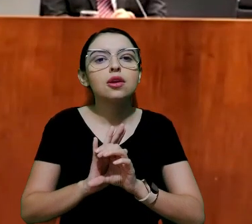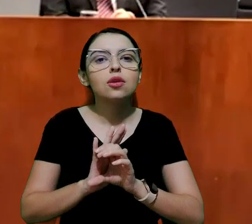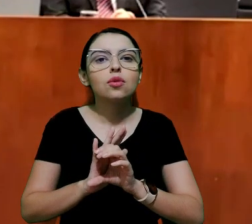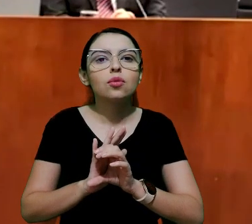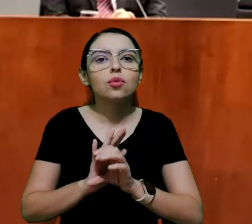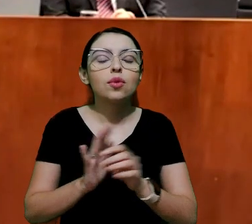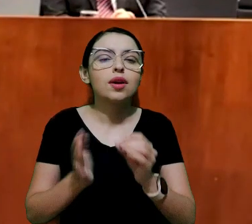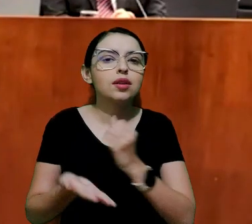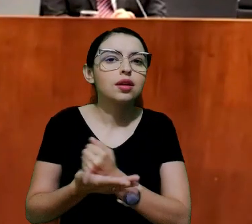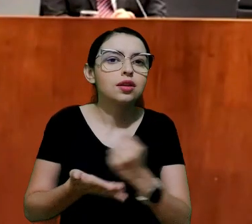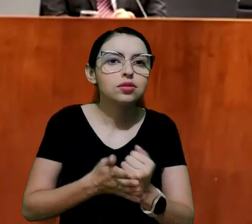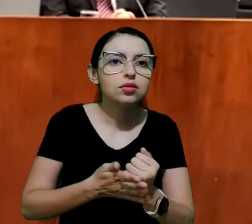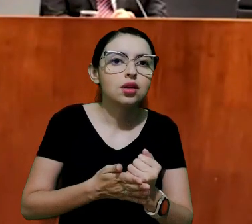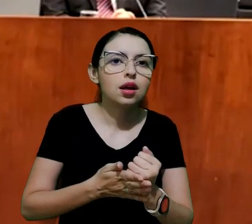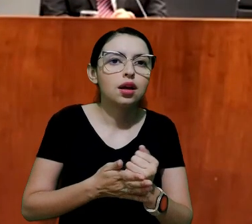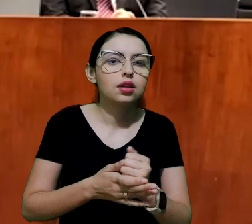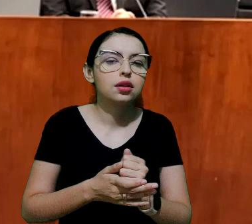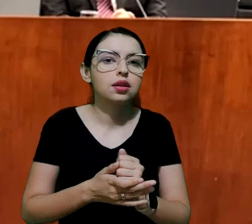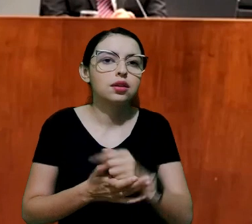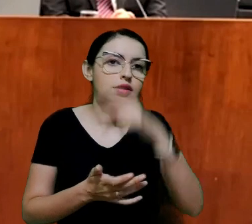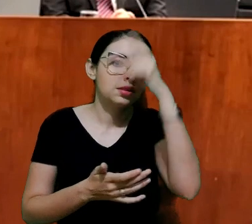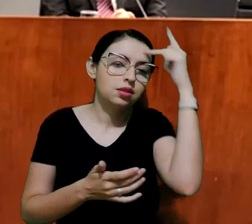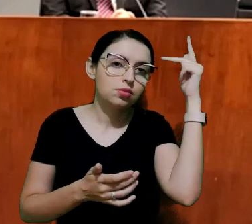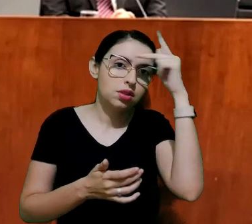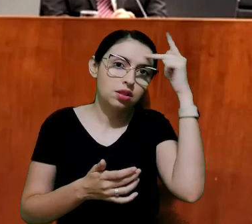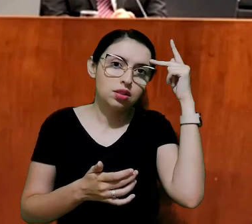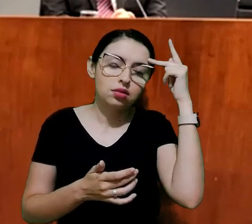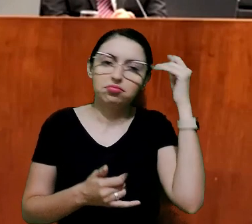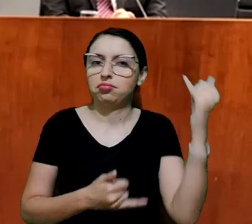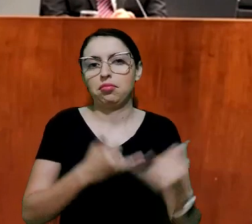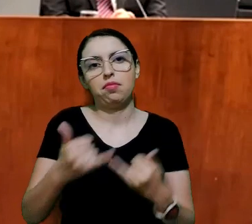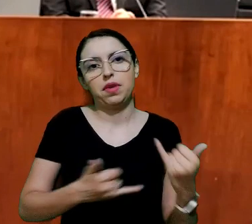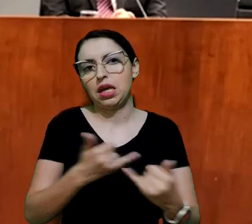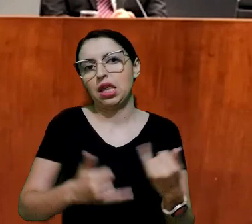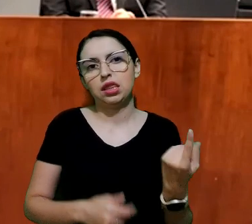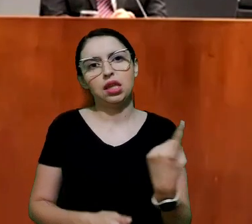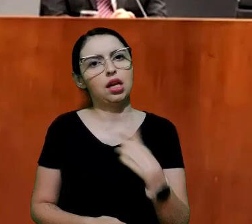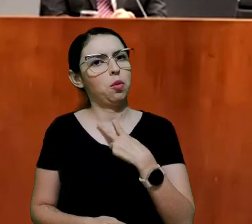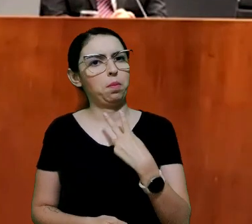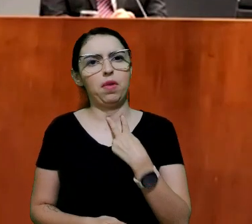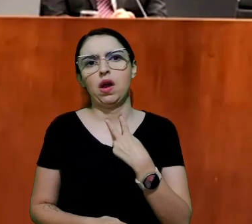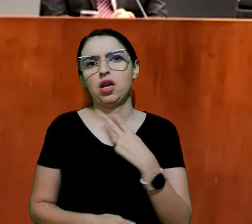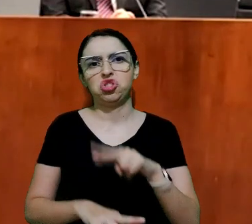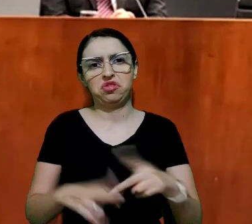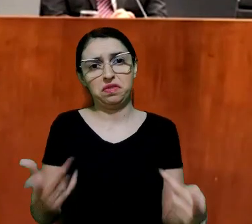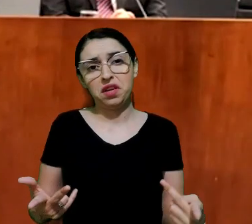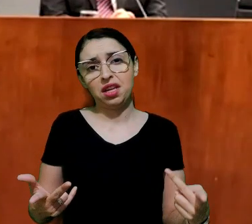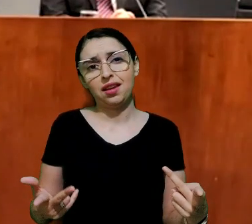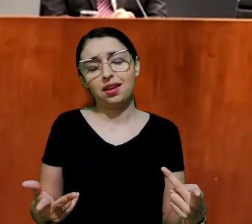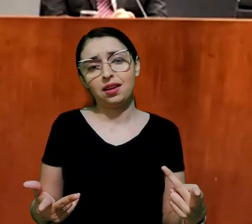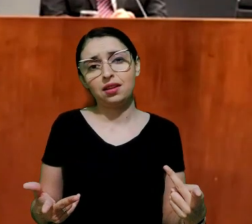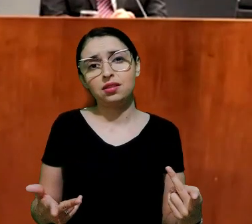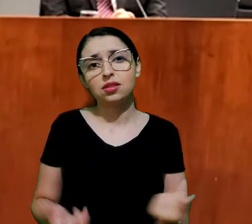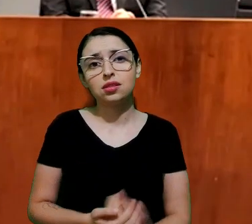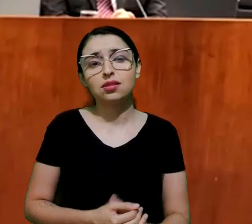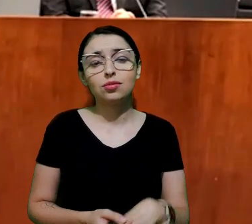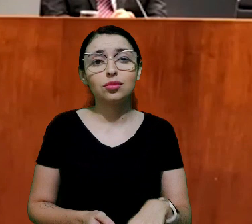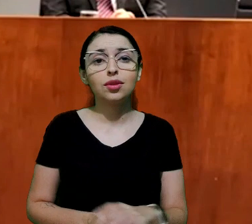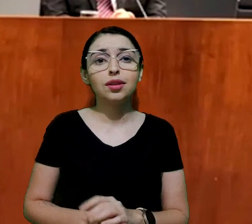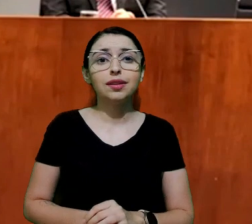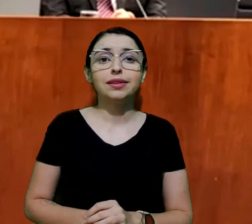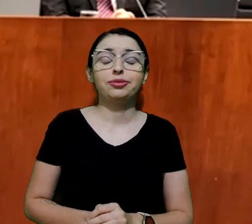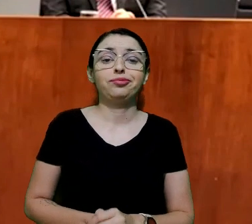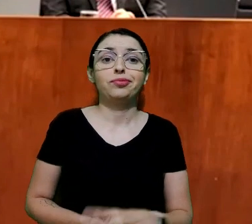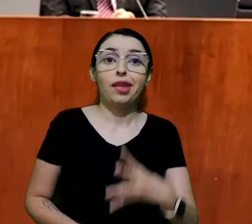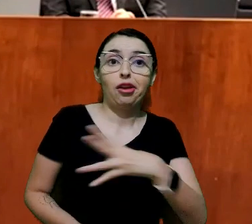público, mas isso não é uma brincadeira. Nós estamos lidando com o estado civil de uma pessoa, ser filho ou não ser